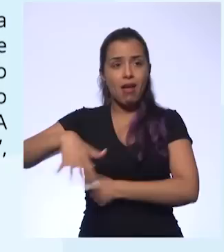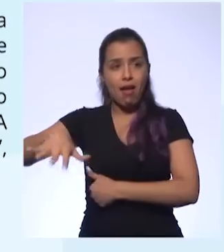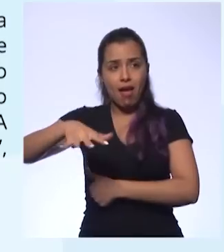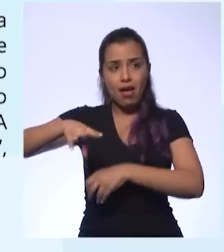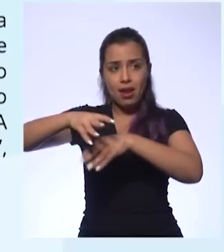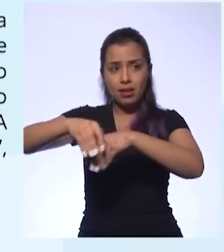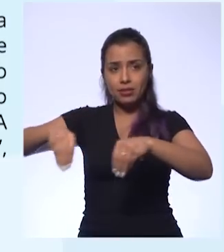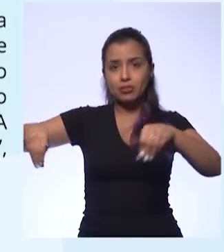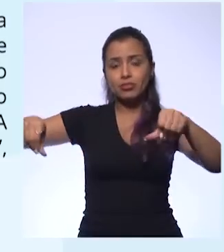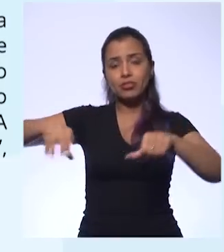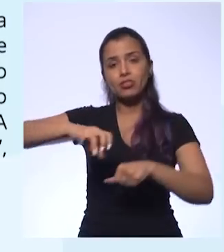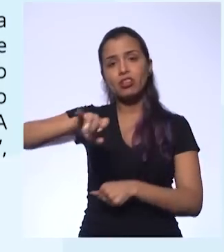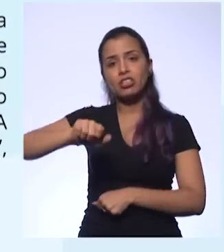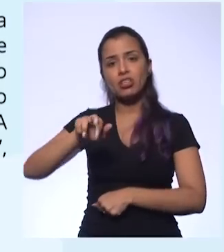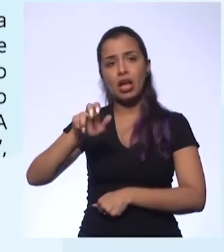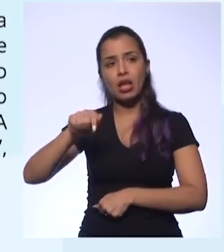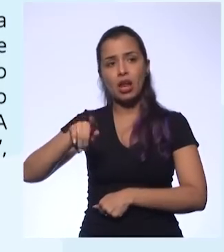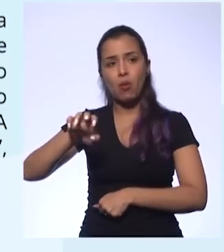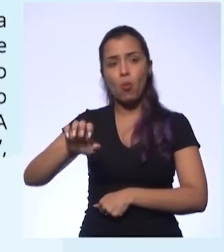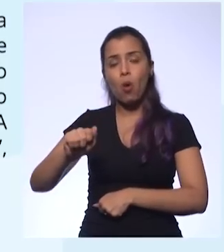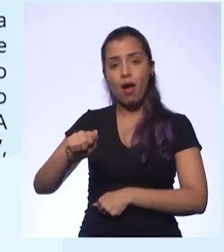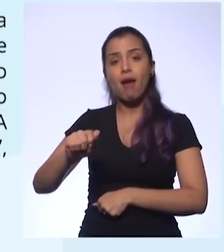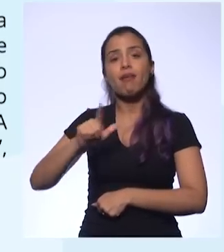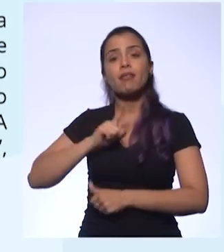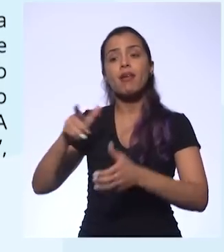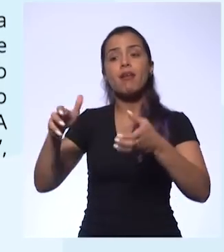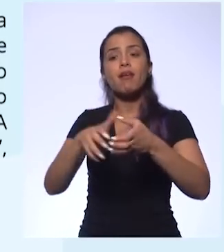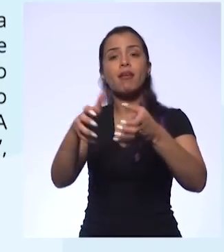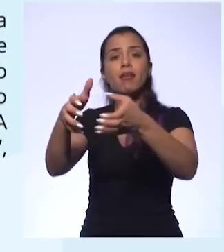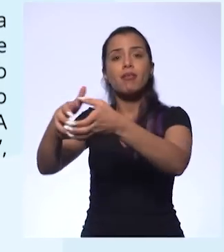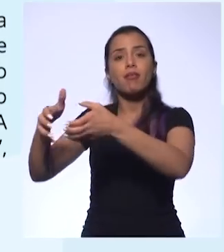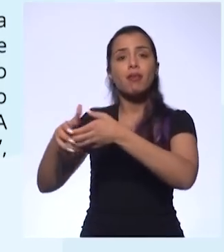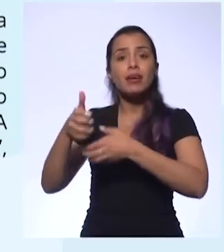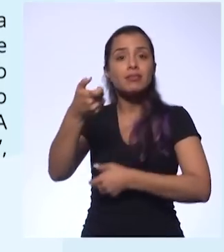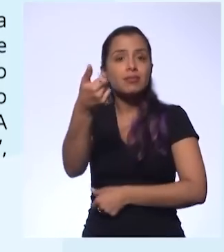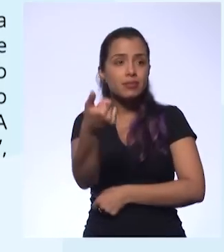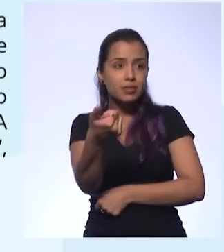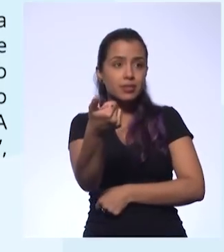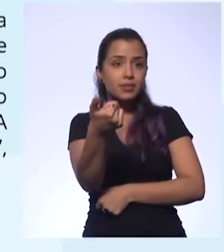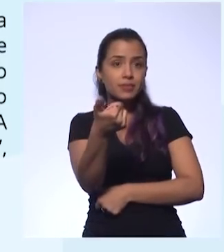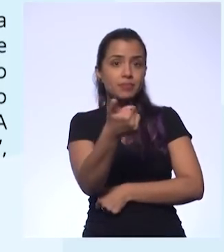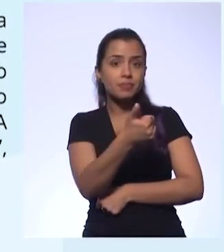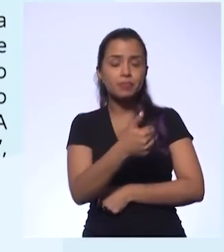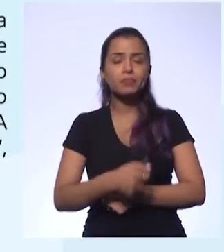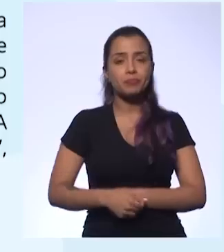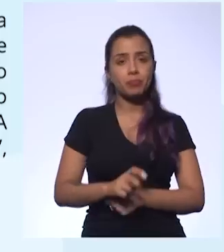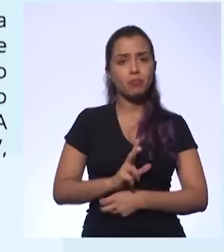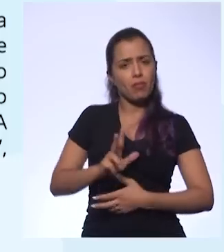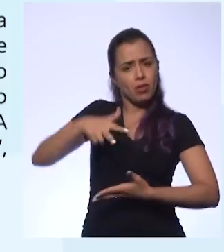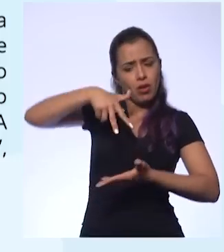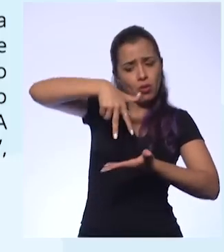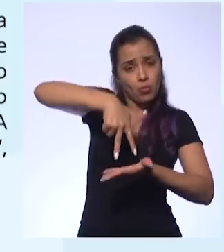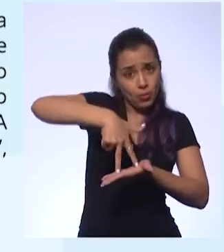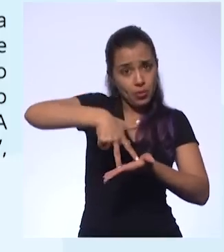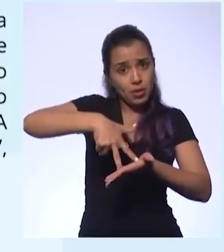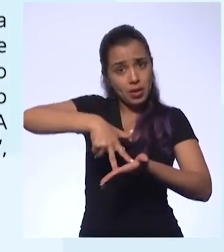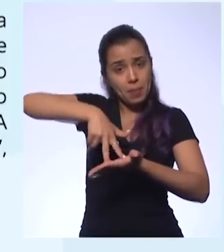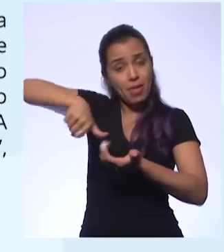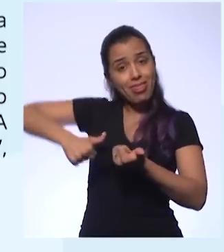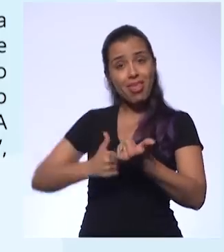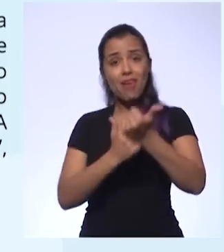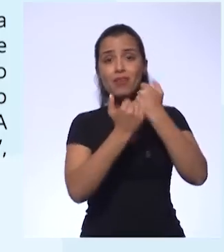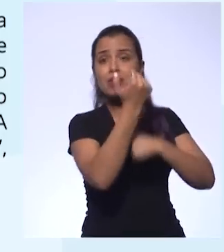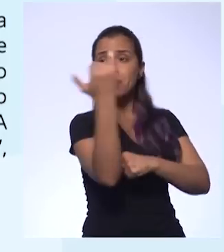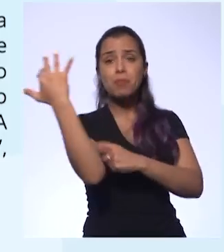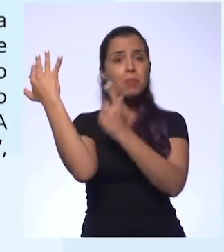há 6 aldeias guaranis. Nós estamos aqui para manter a preservação da natureza pacificamente. Não somos